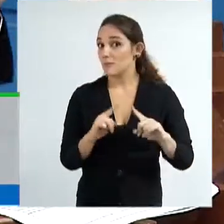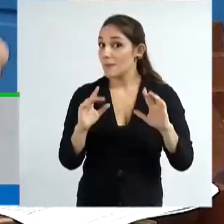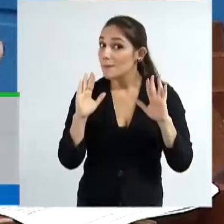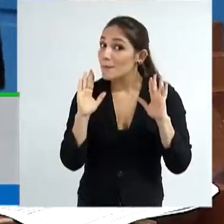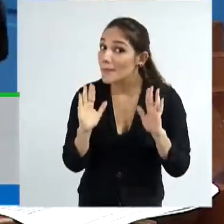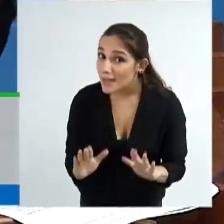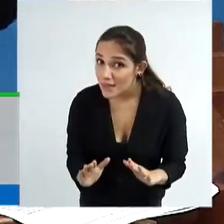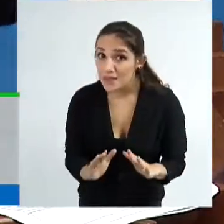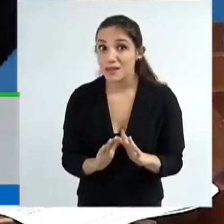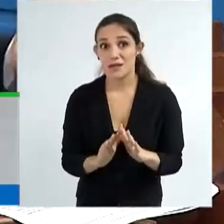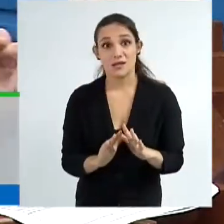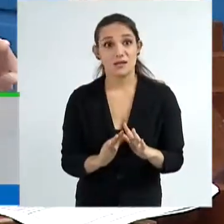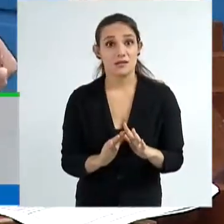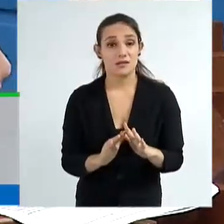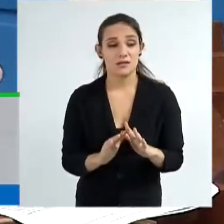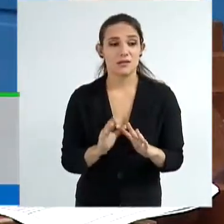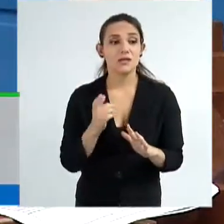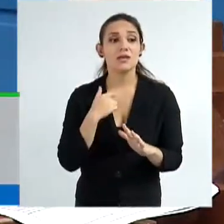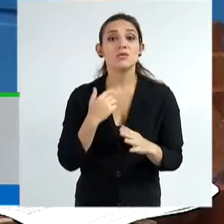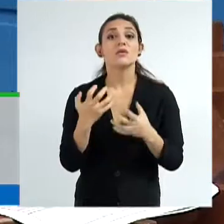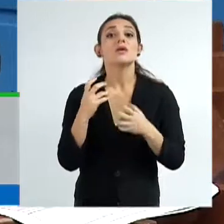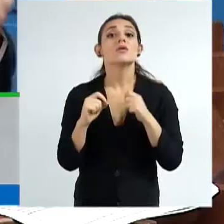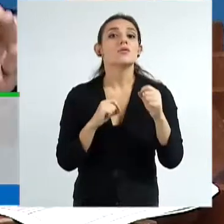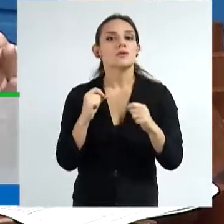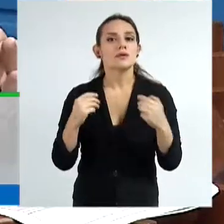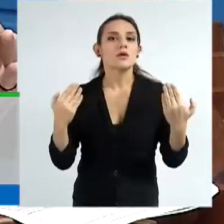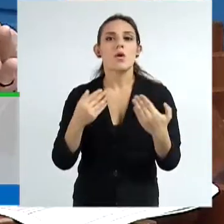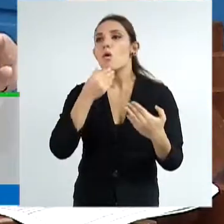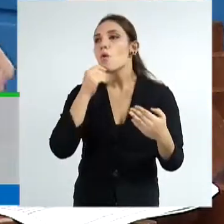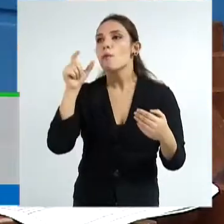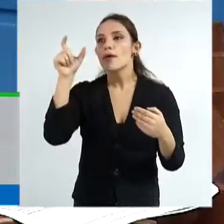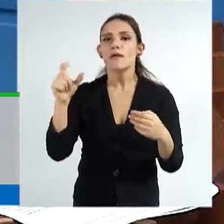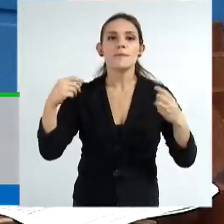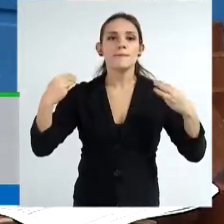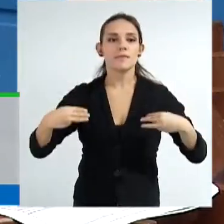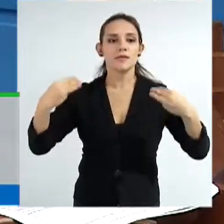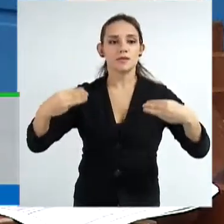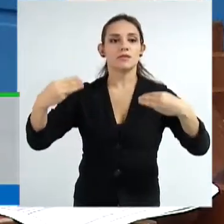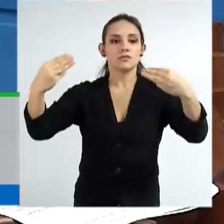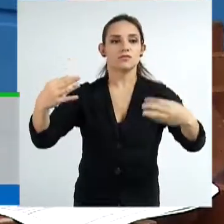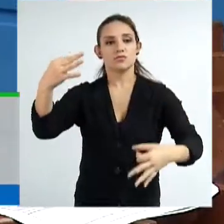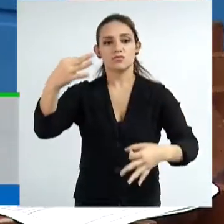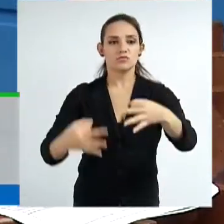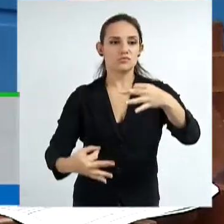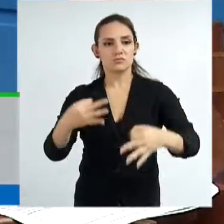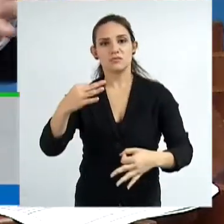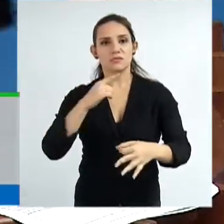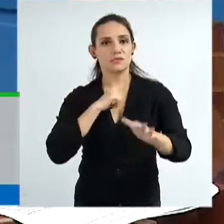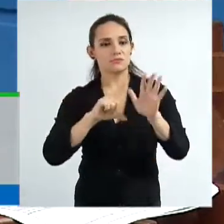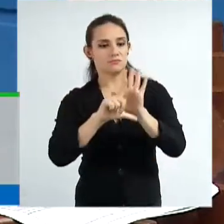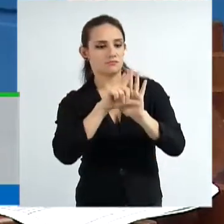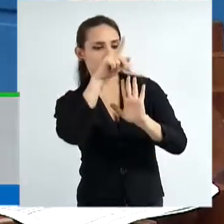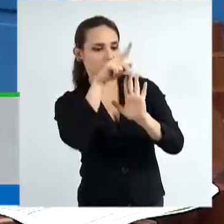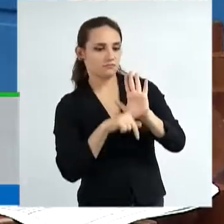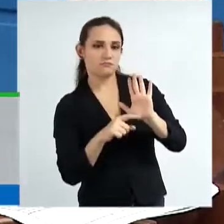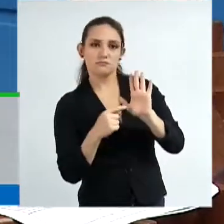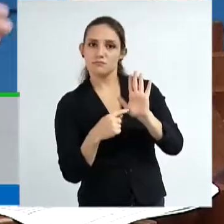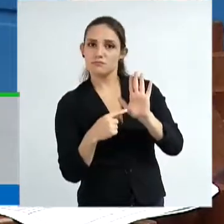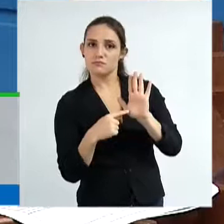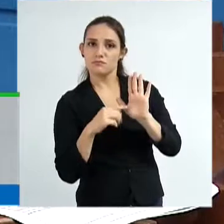Agora, nós esperávamos do ministro da Justiça um projeto que pudesse, de fato,